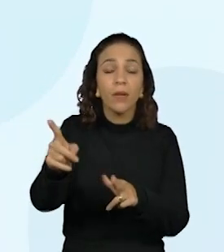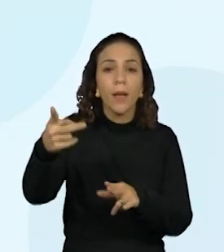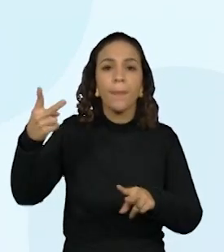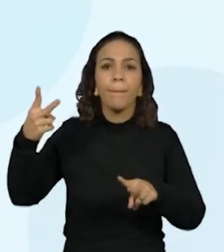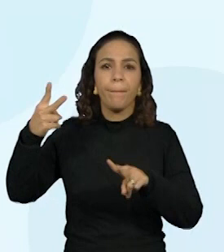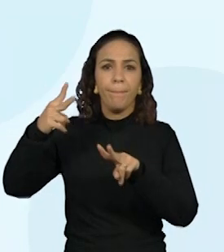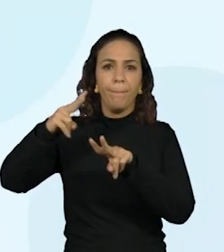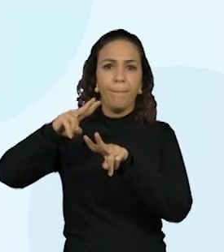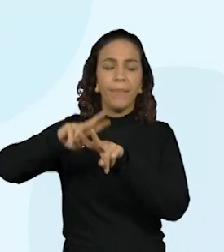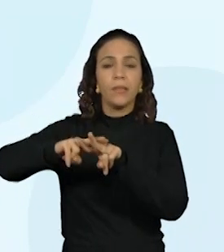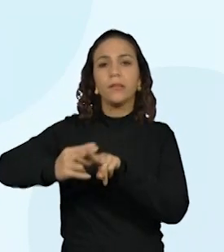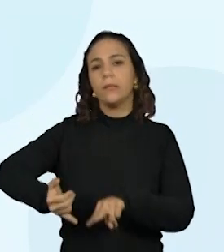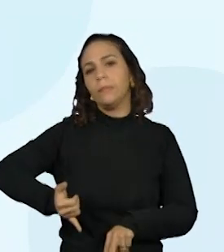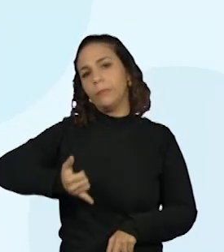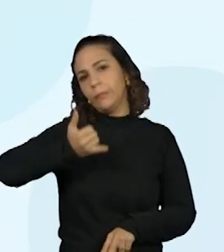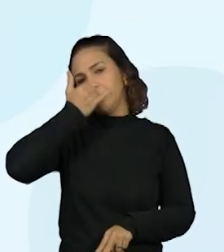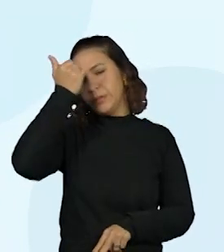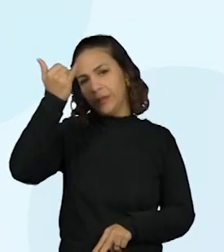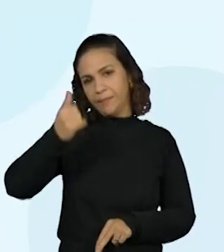preso por engano.